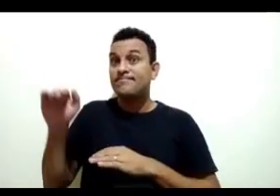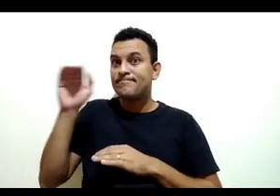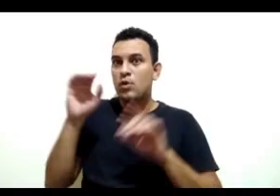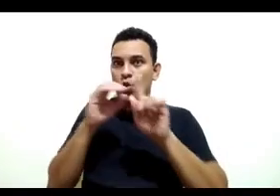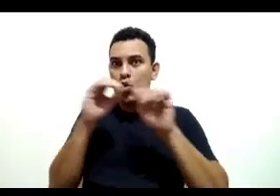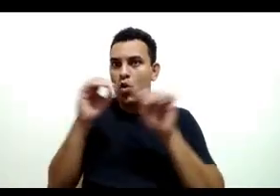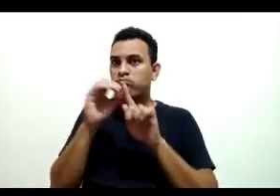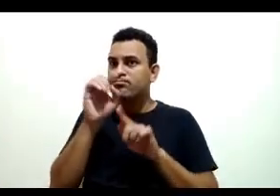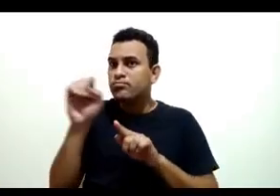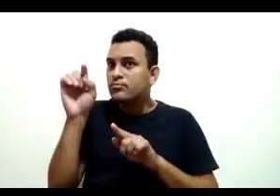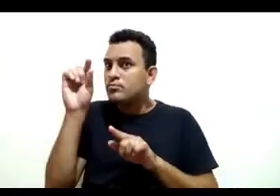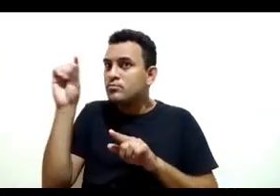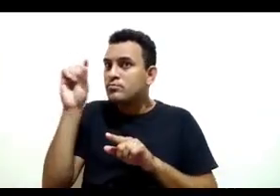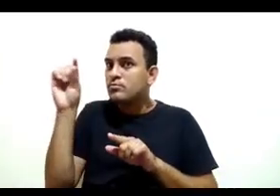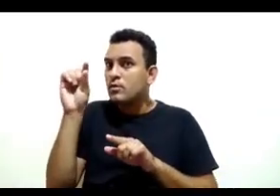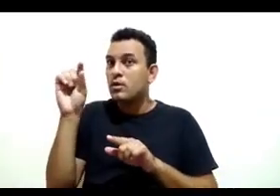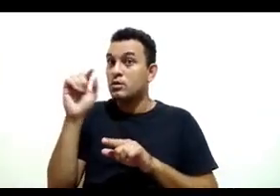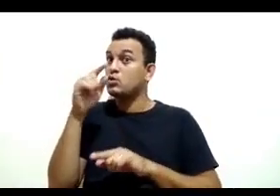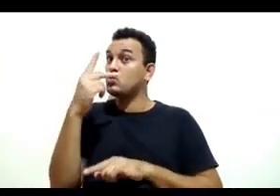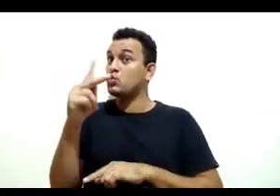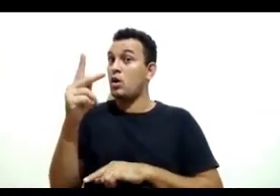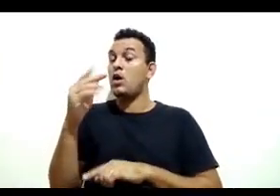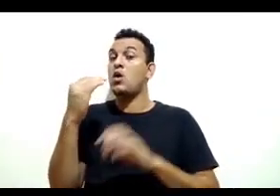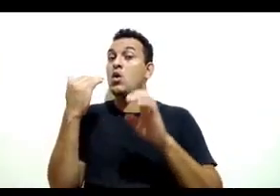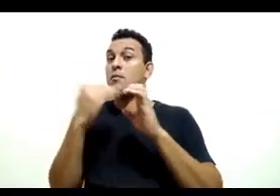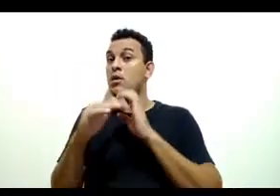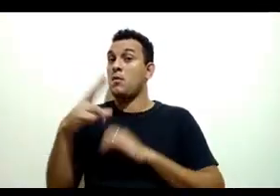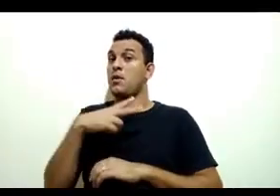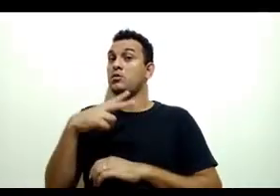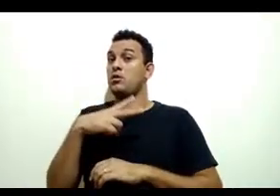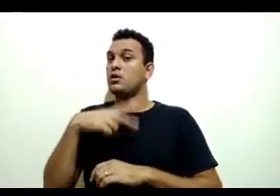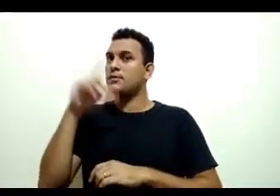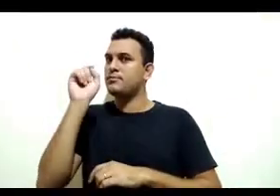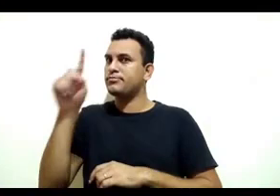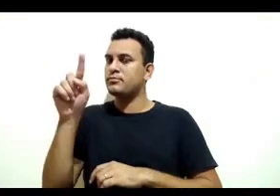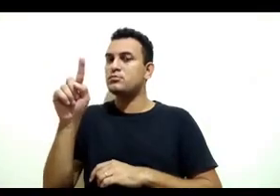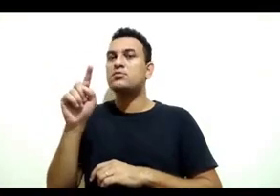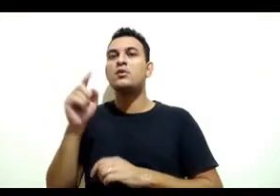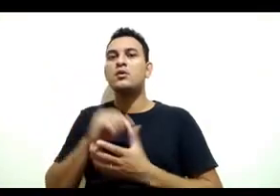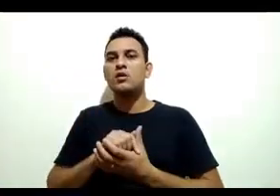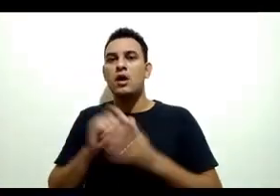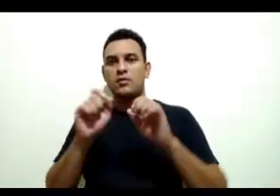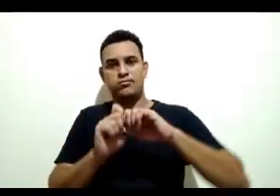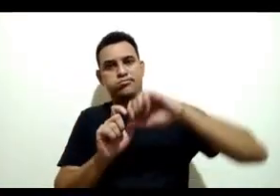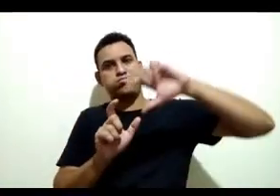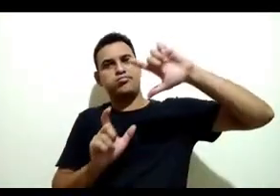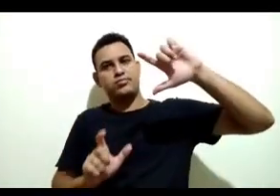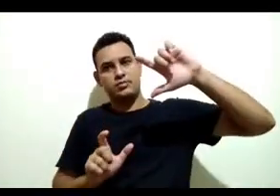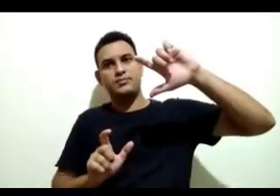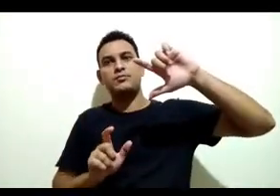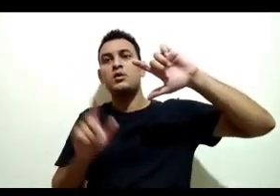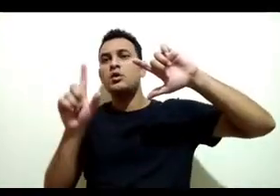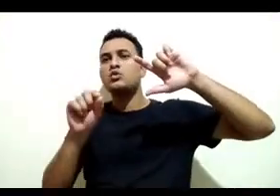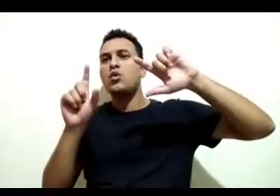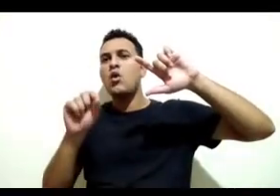canto superior direito o ícone da sua conta pessoal e clique nele. Ao clicar, surgirá